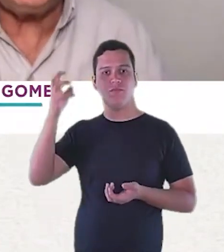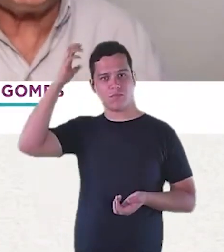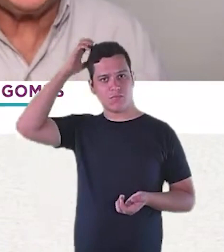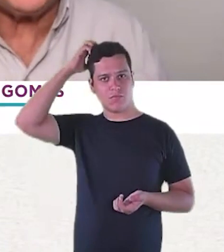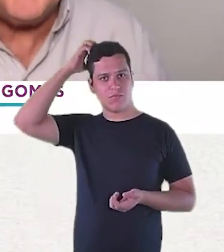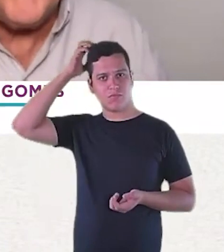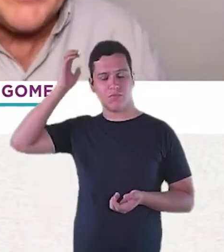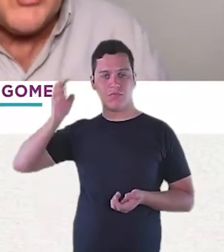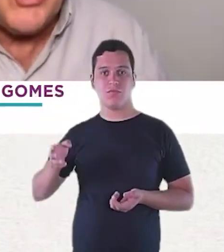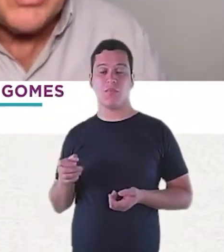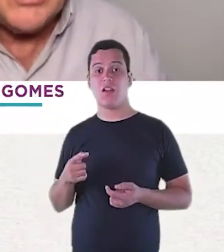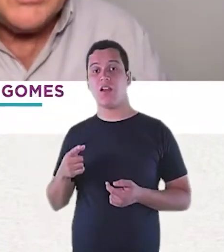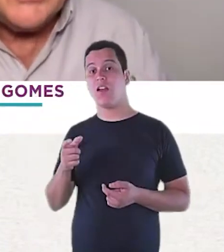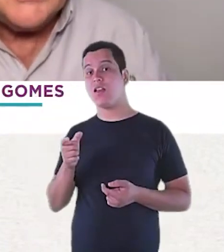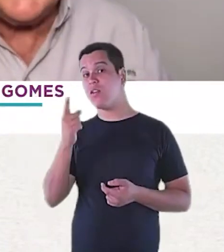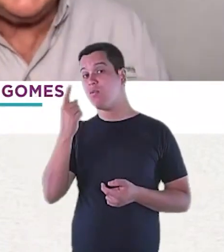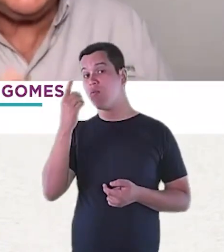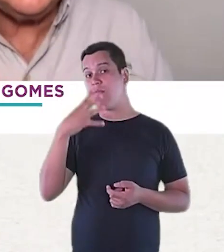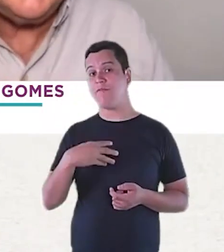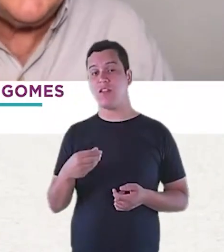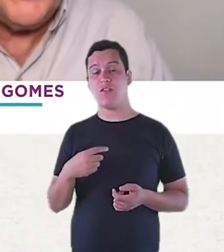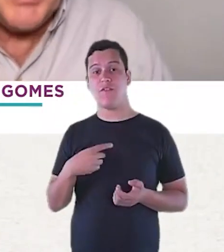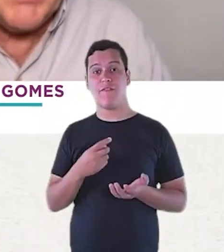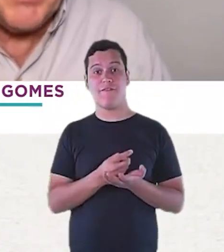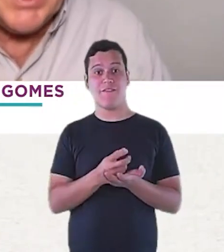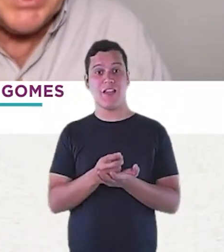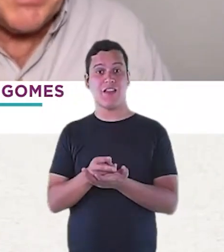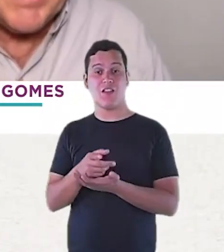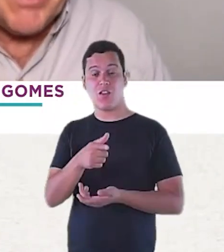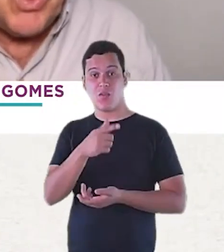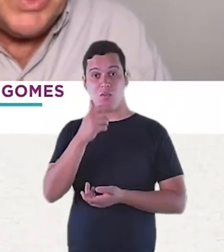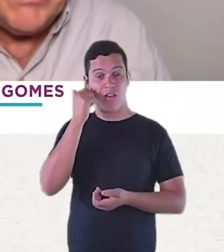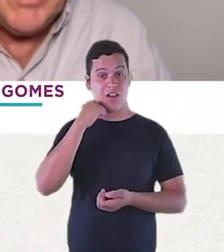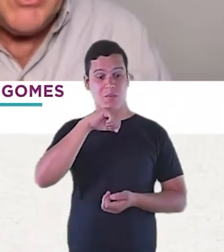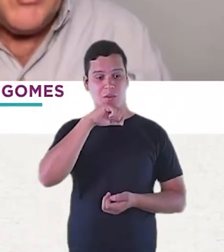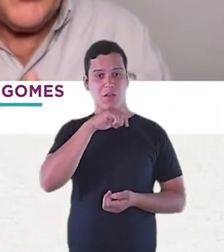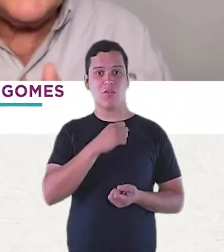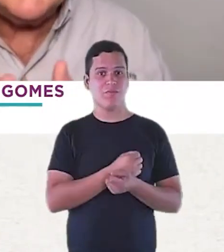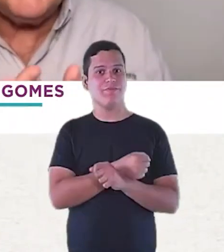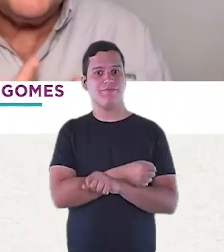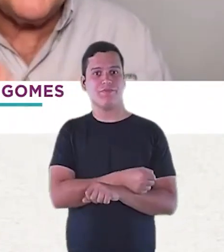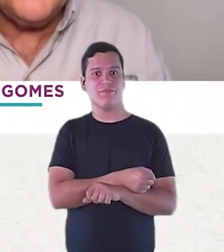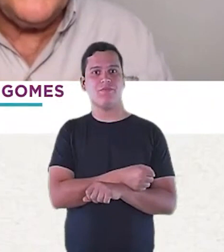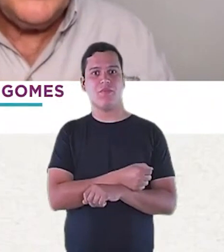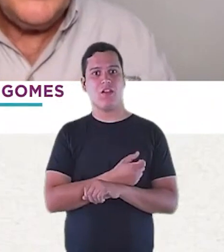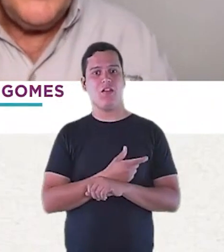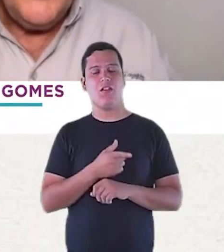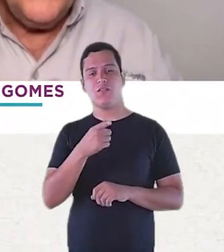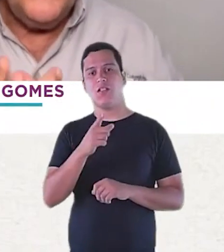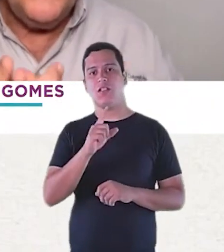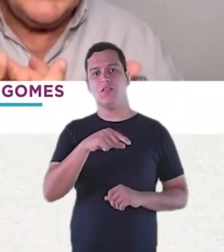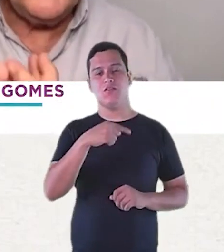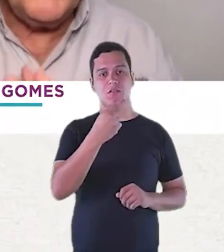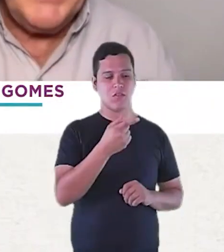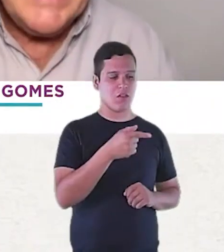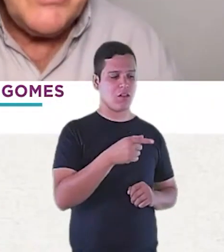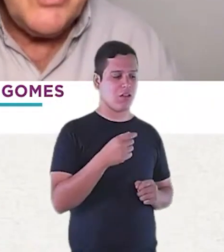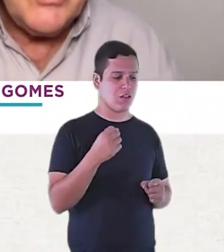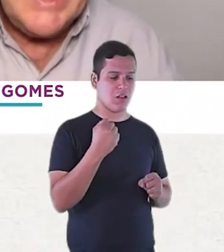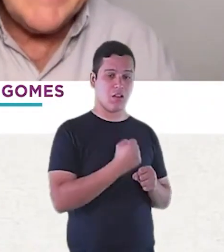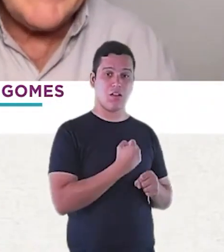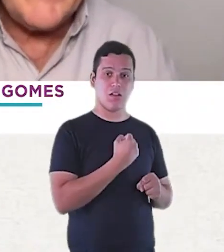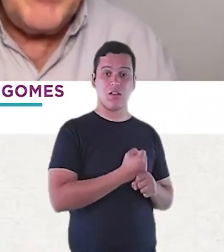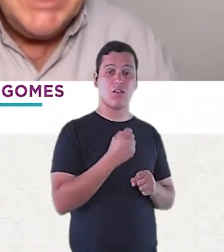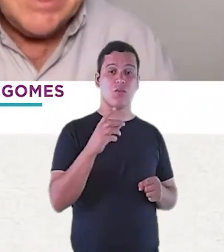como escrava para Salvador. E de lá ela teria ido para São Luís, onde ela fundou o